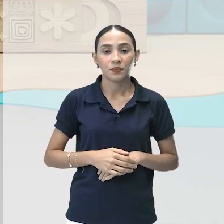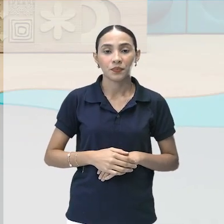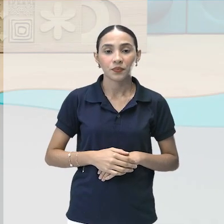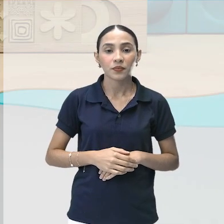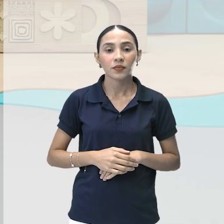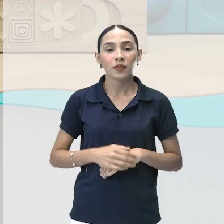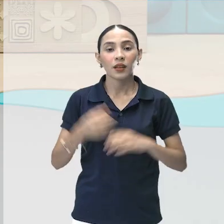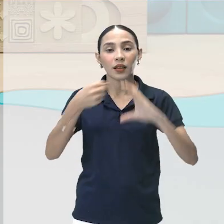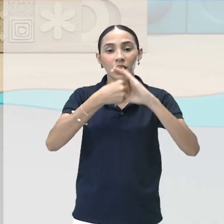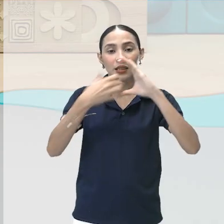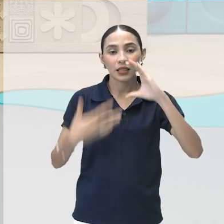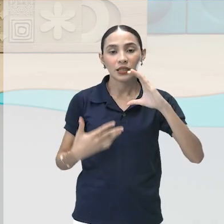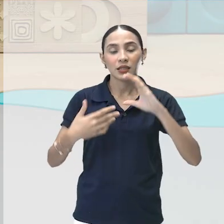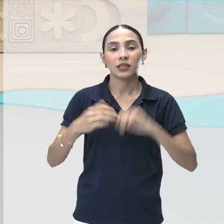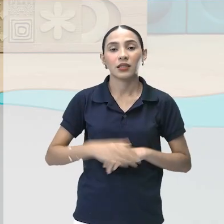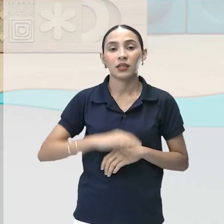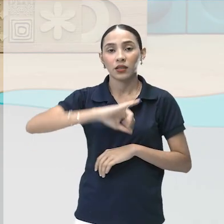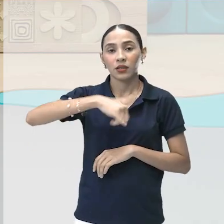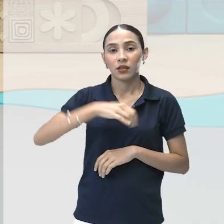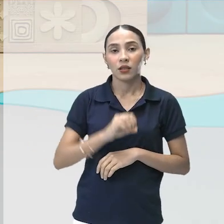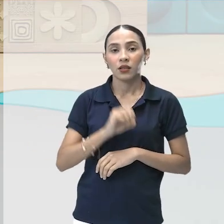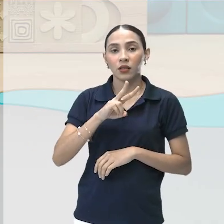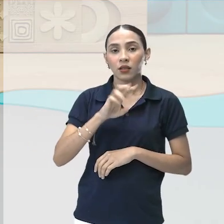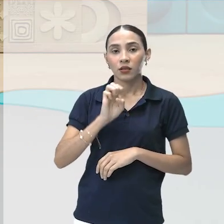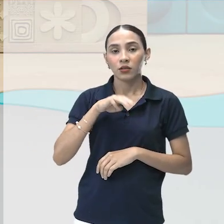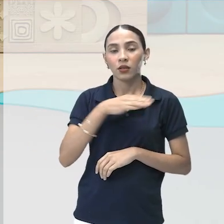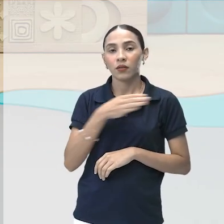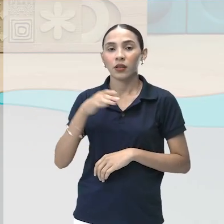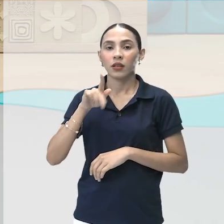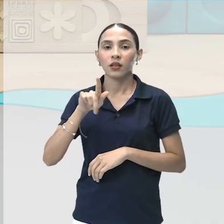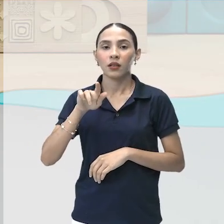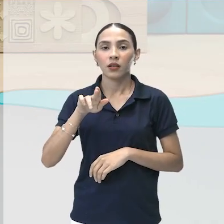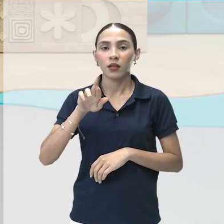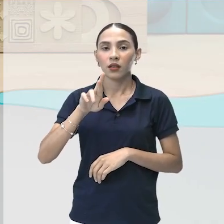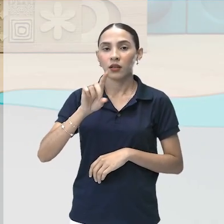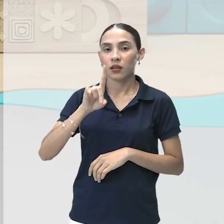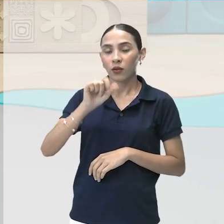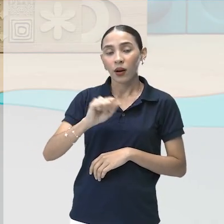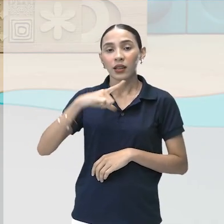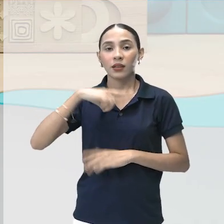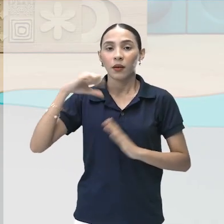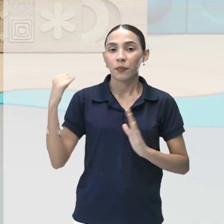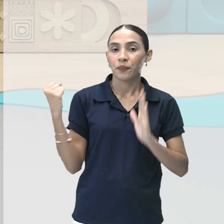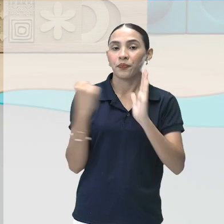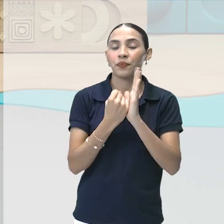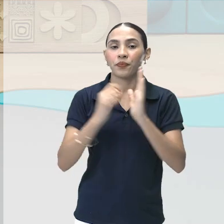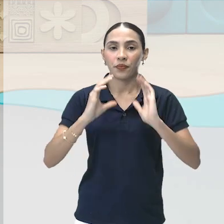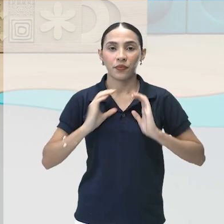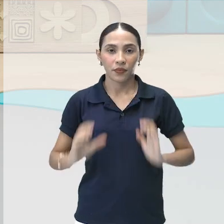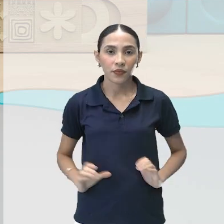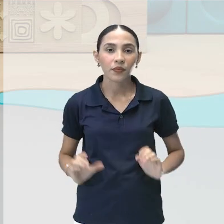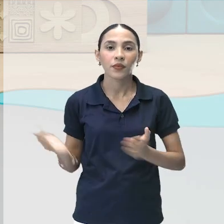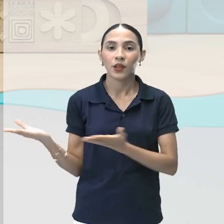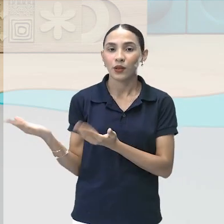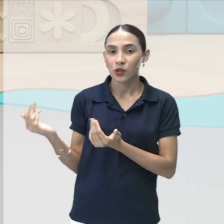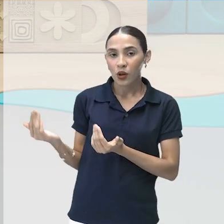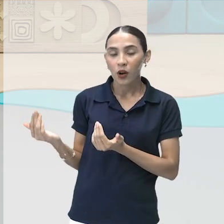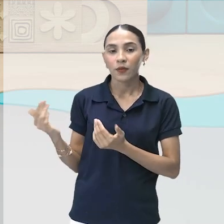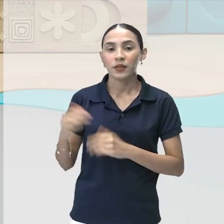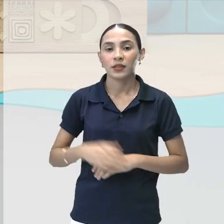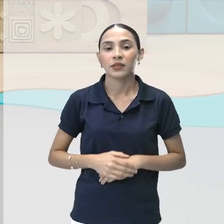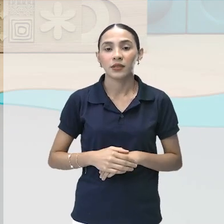sobre as características da Jovem Guarda. Então, a Jovem Guarda ela deixou marcada no comportamento dos